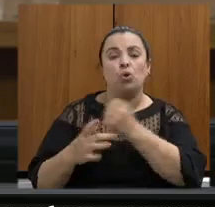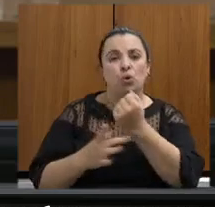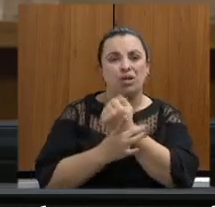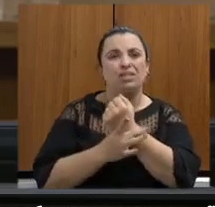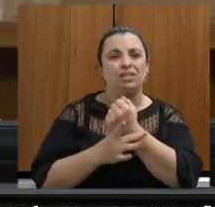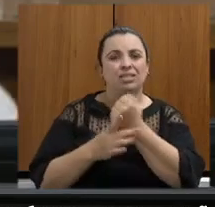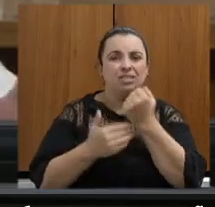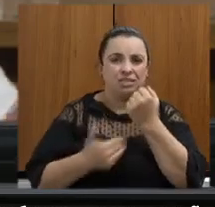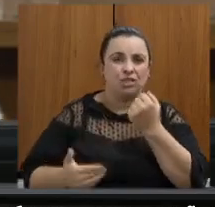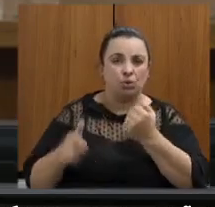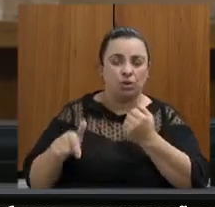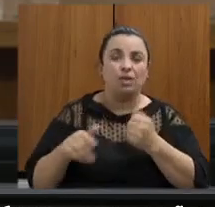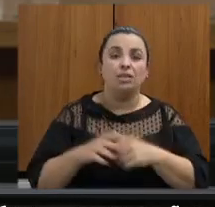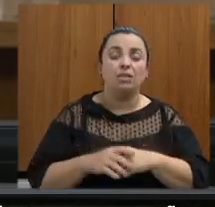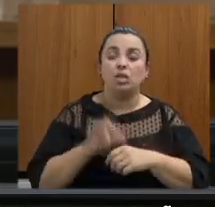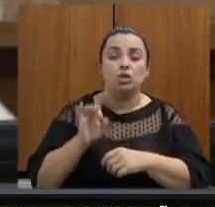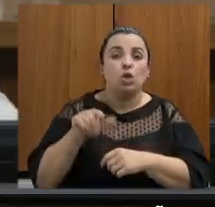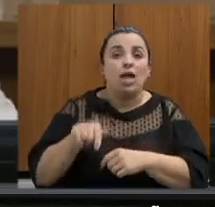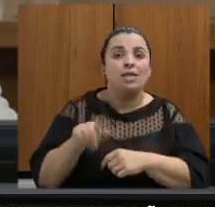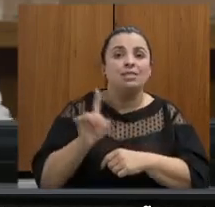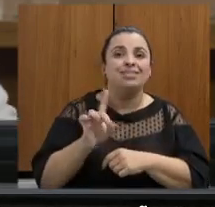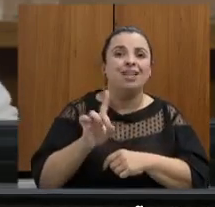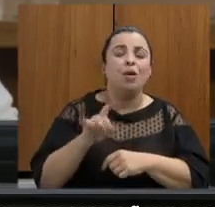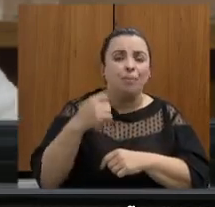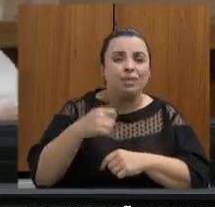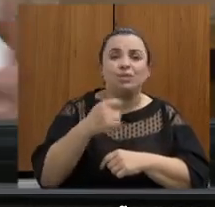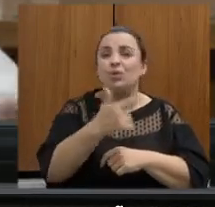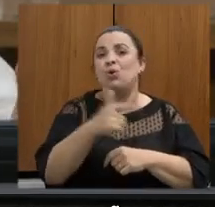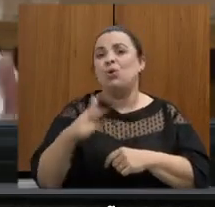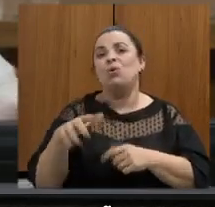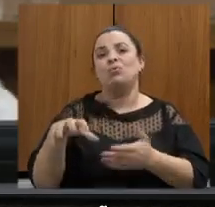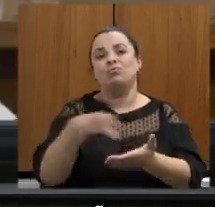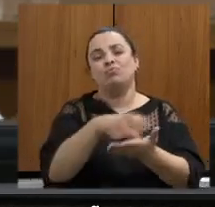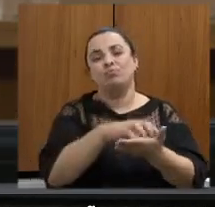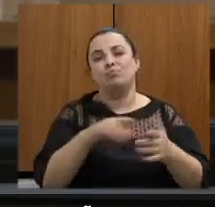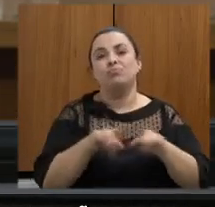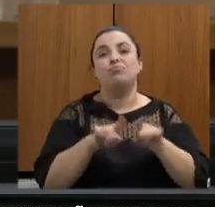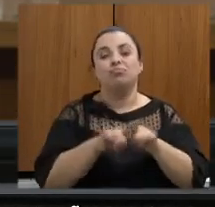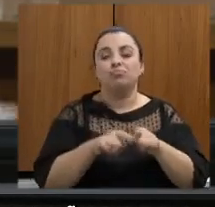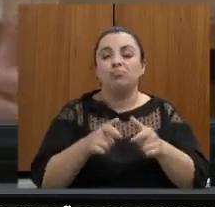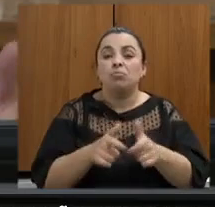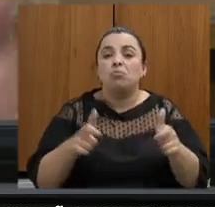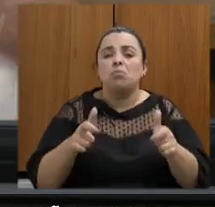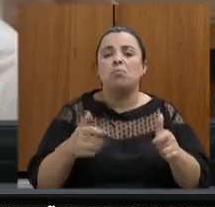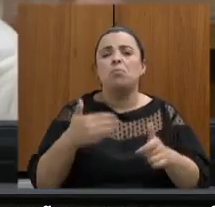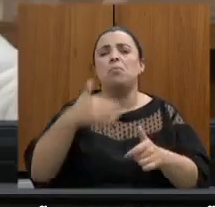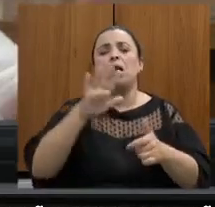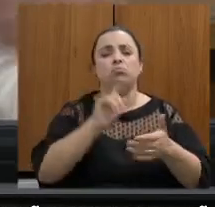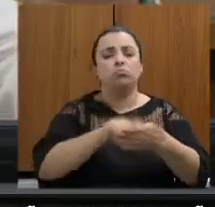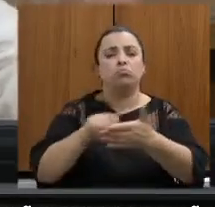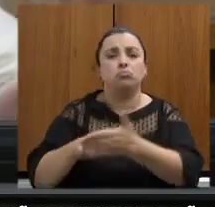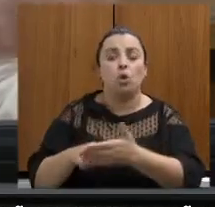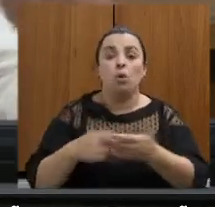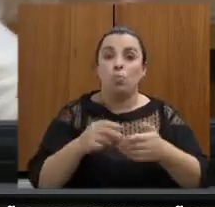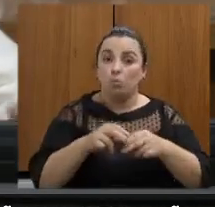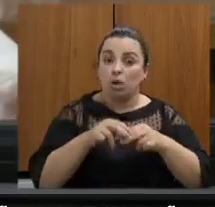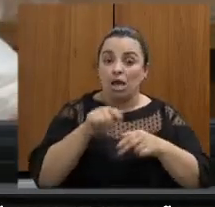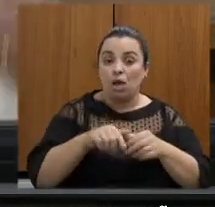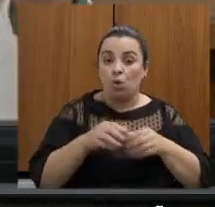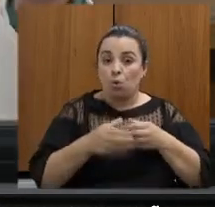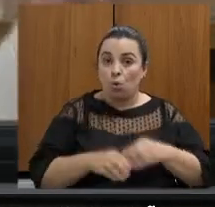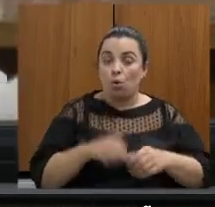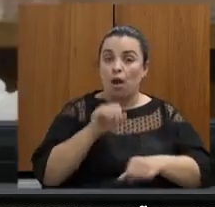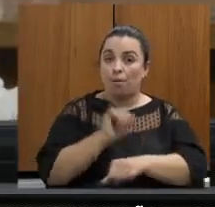não é só o setor de segurança que precisa por exemplo é de ampliação de quadros vez que os concursos estão